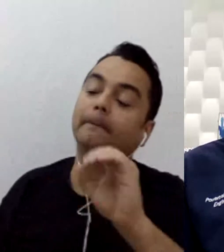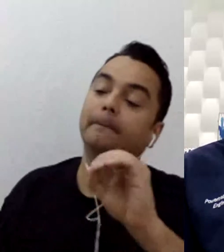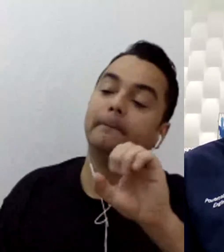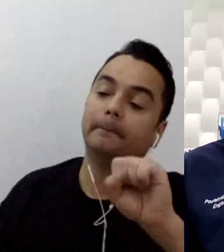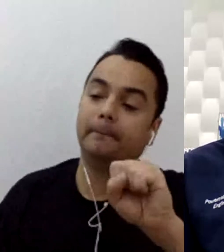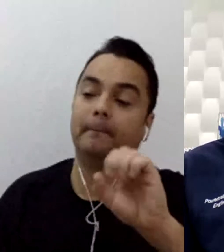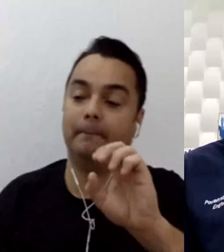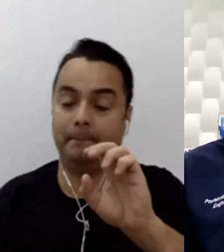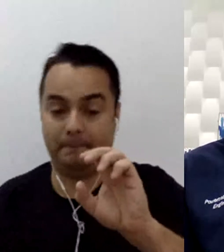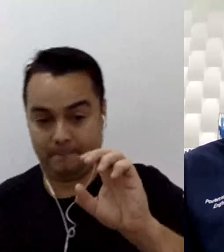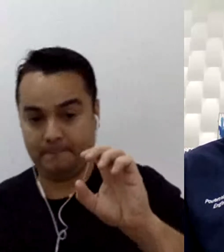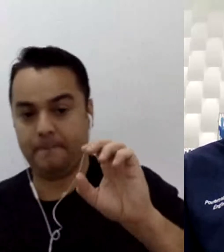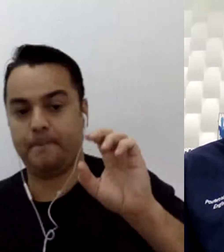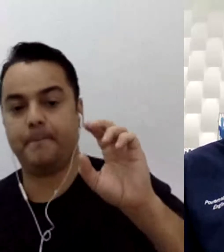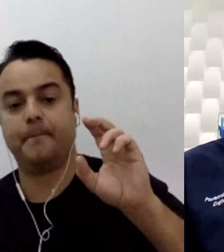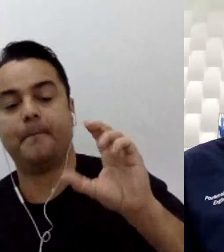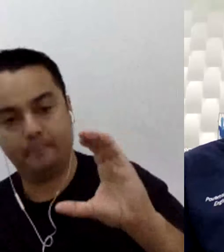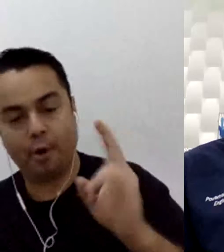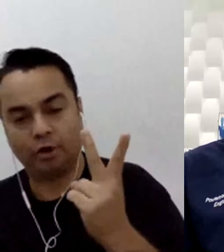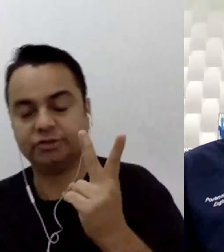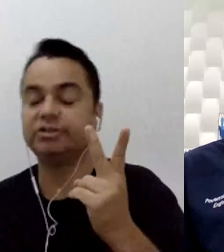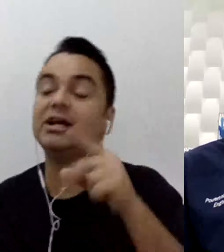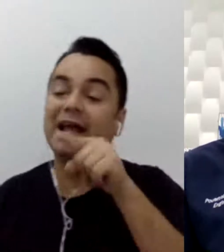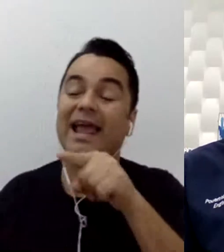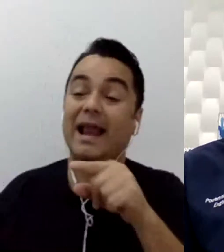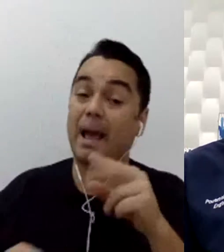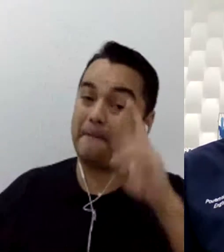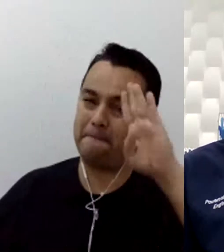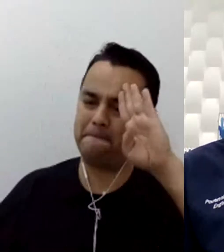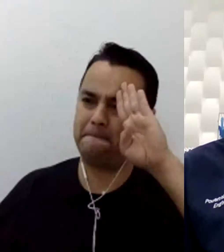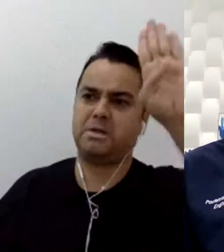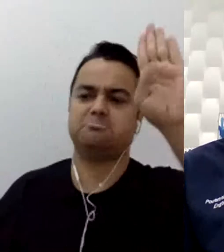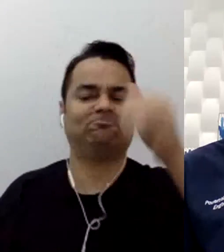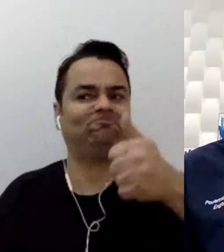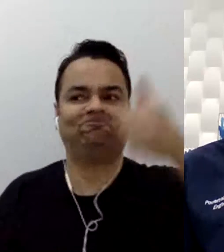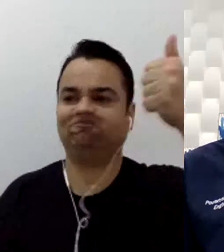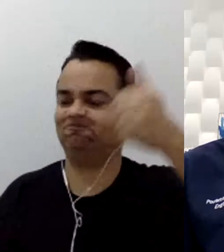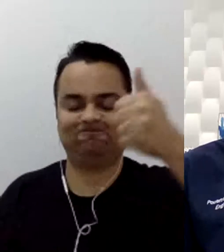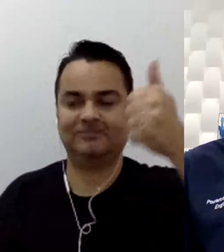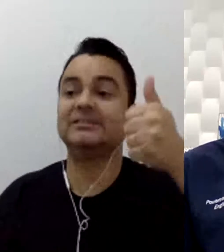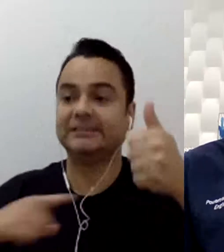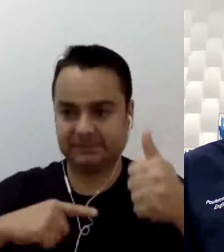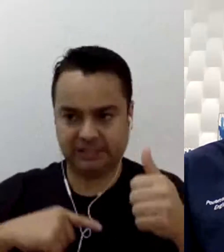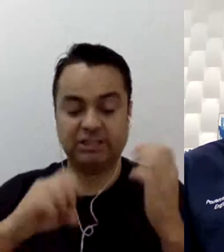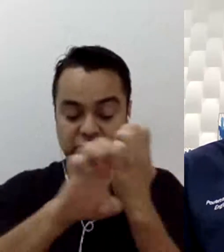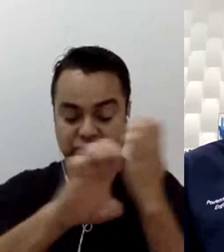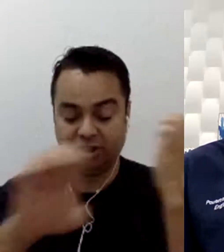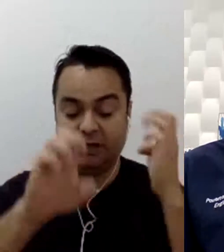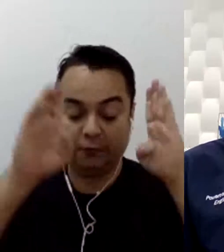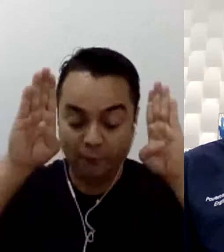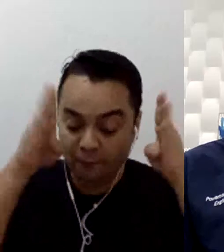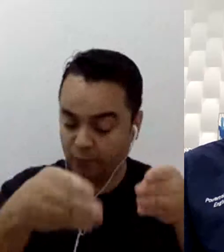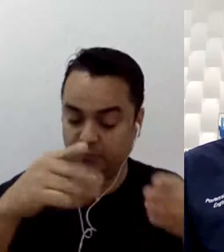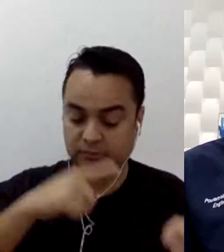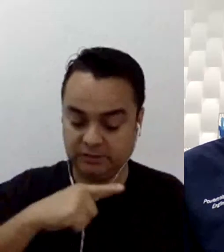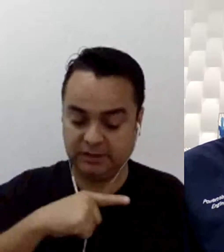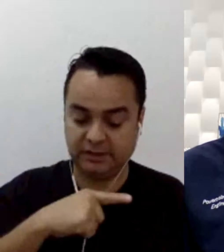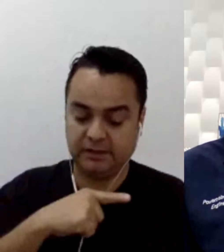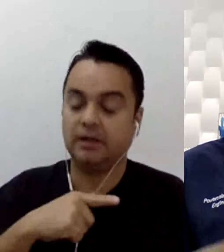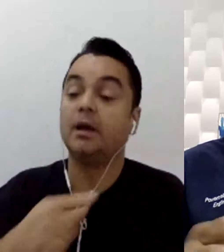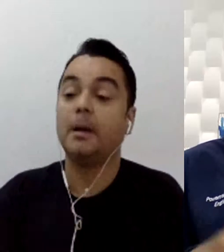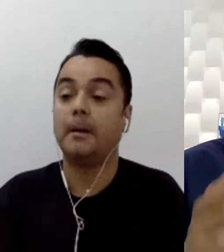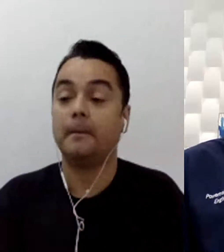ativo, é um protagonista nesse conceito. Nós temos aqui pessoas, engenheiros voltados na parte de eletrificação, não só na parte de eletrificação, mas células